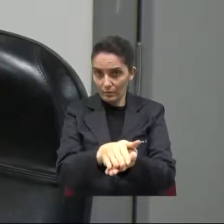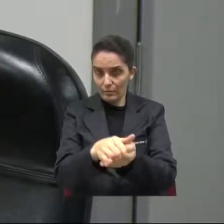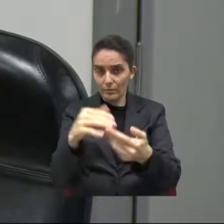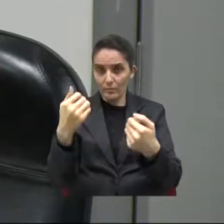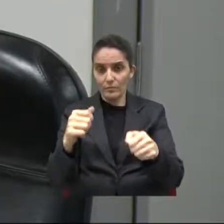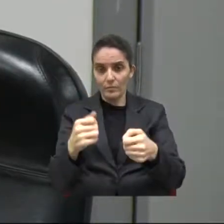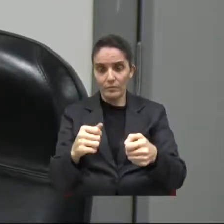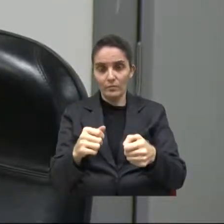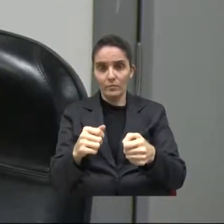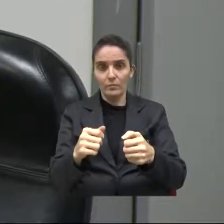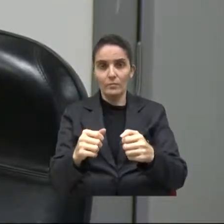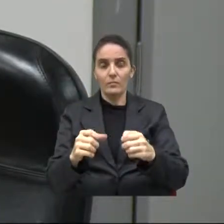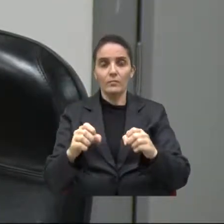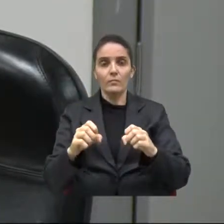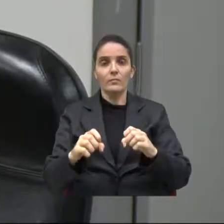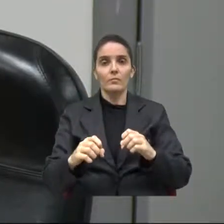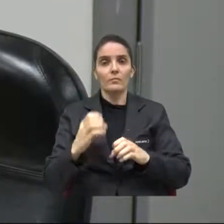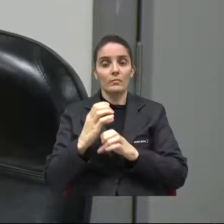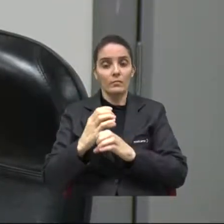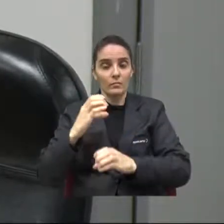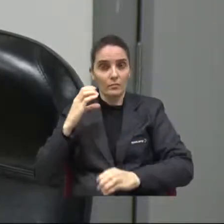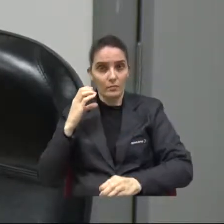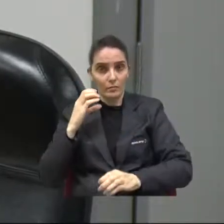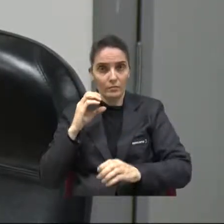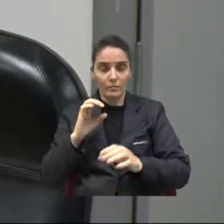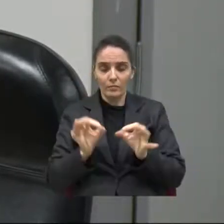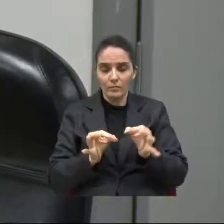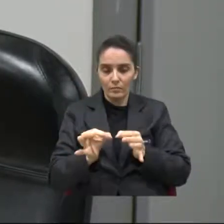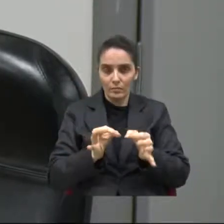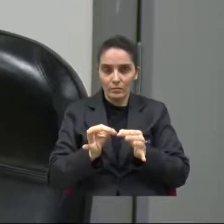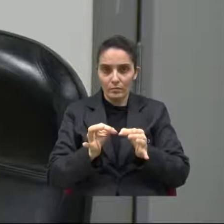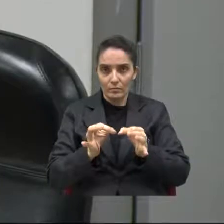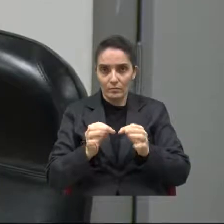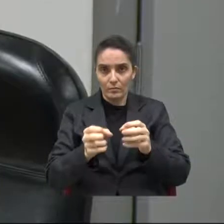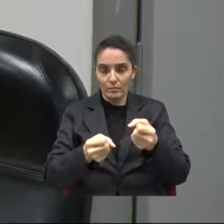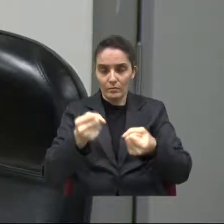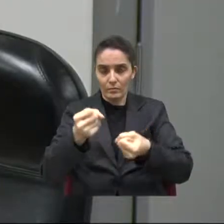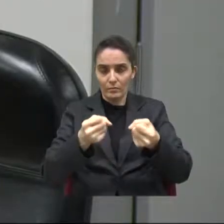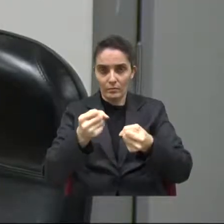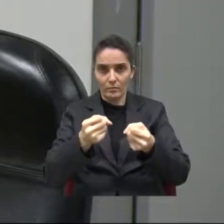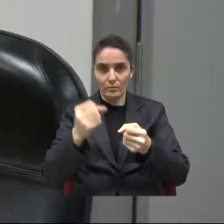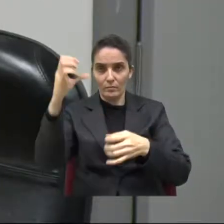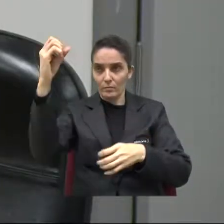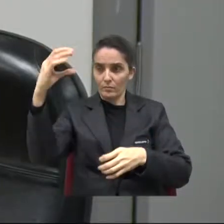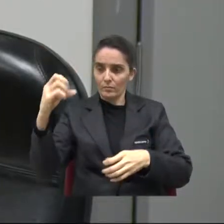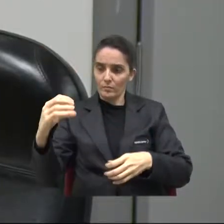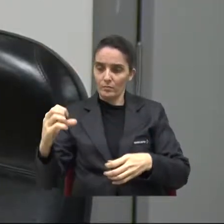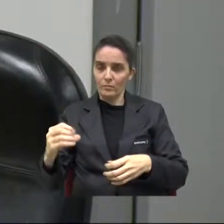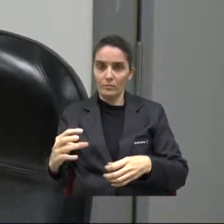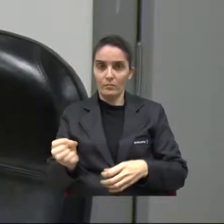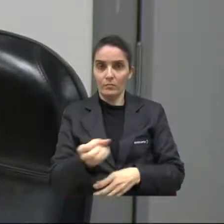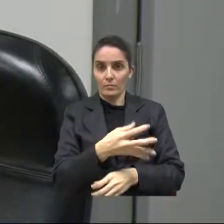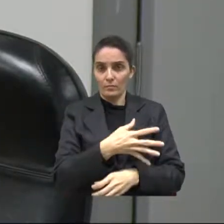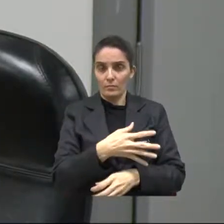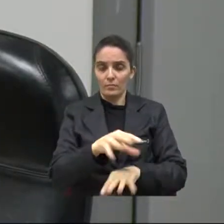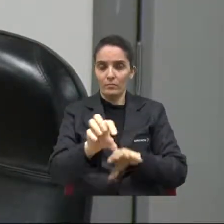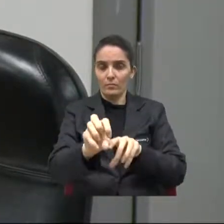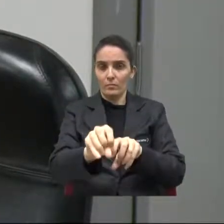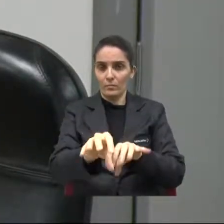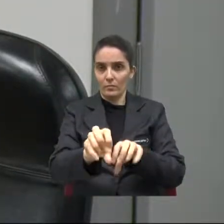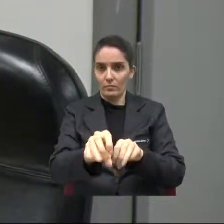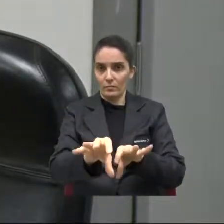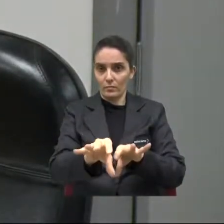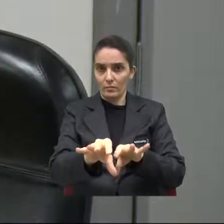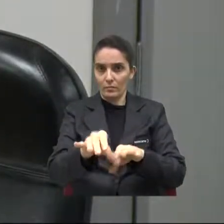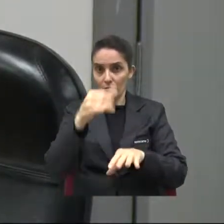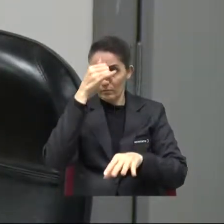aplicado em engenharia e planejamento de tráfego, sinalização eficiente e moderna, educação e